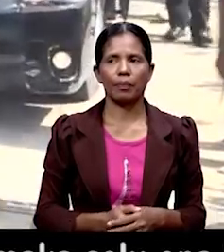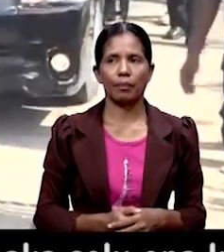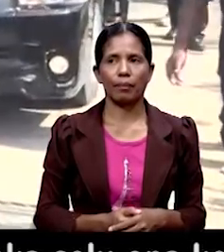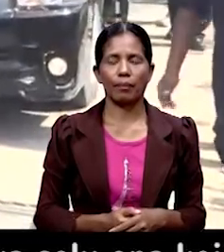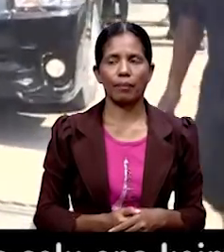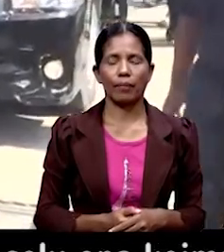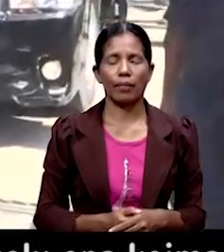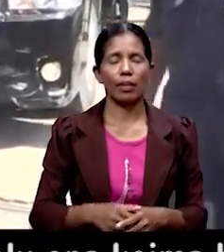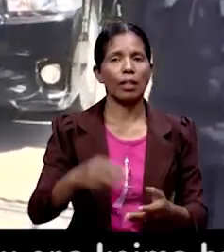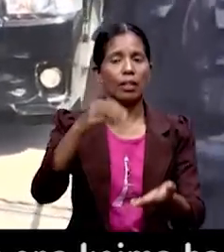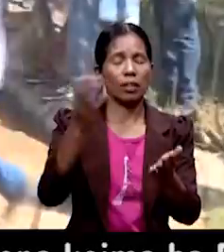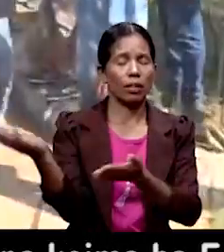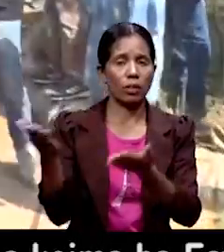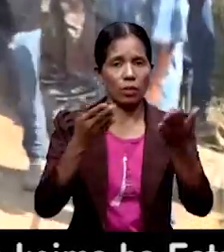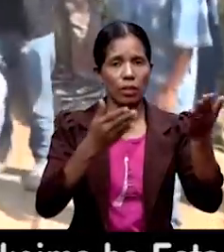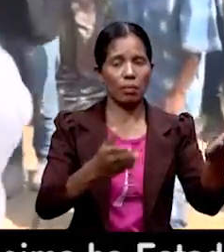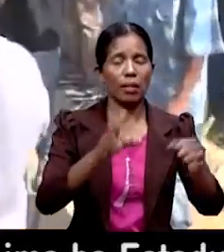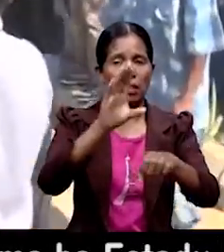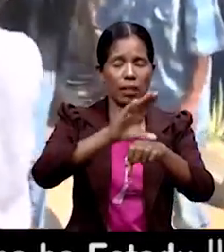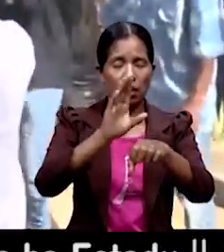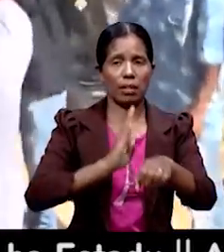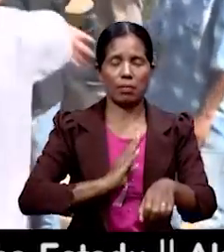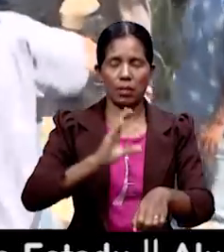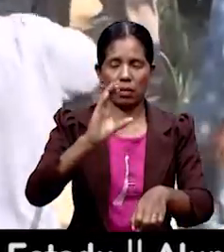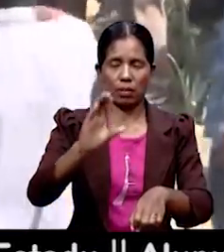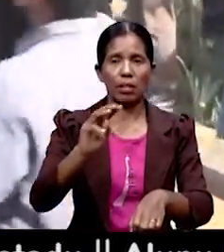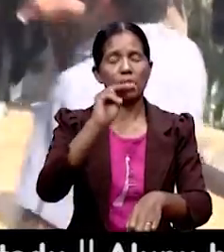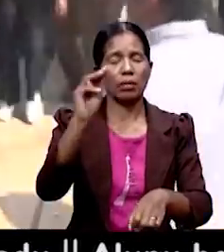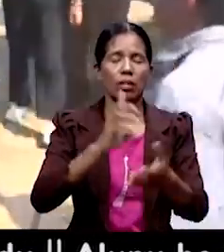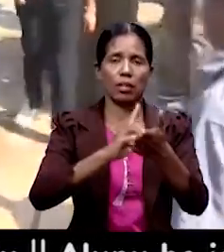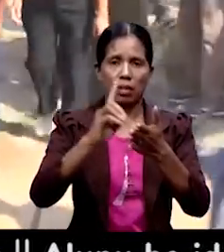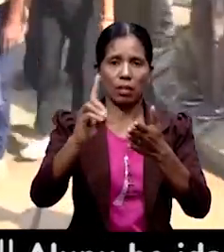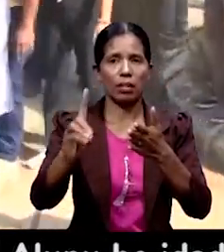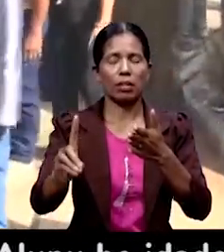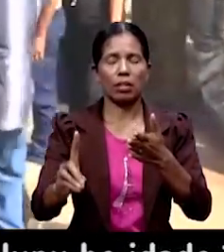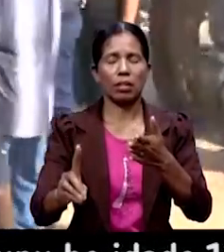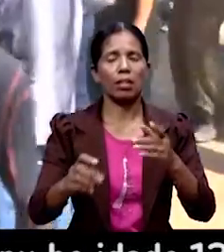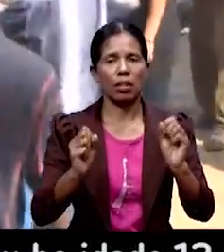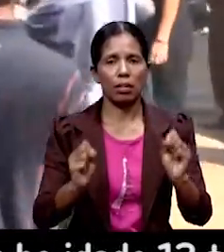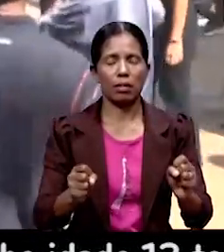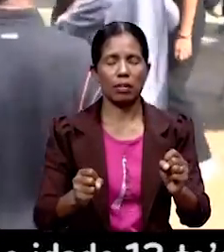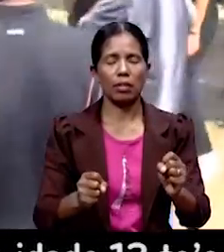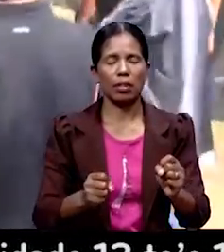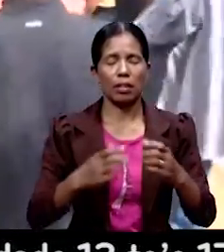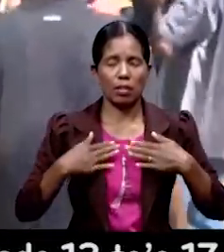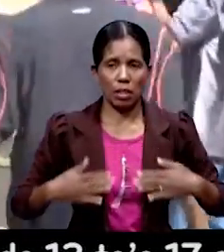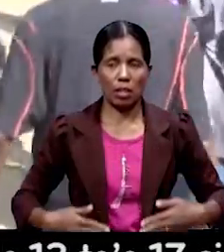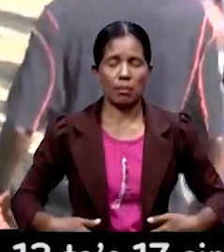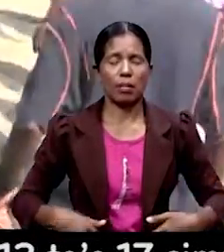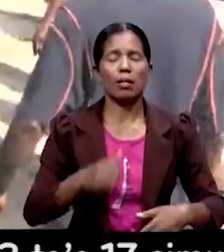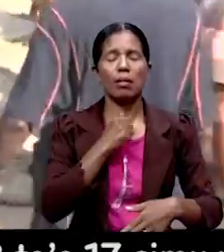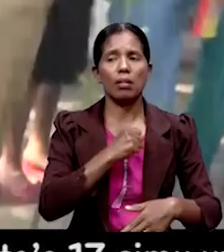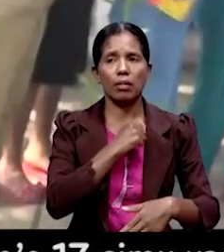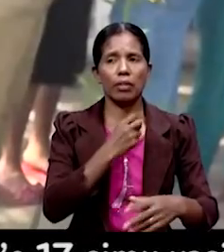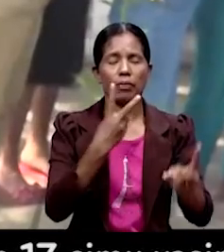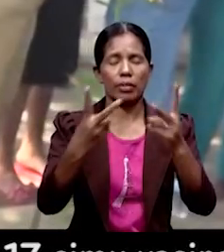Molokrai Igreja Katedrál Santo Antônio Baucau, segunda semana ne. Corpo Prezente Dom Basilio do Nascimento se visita